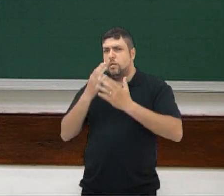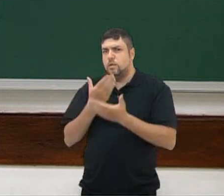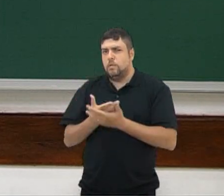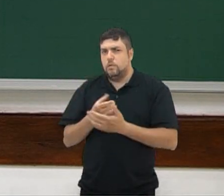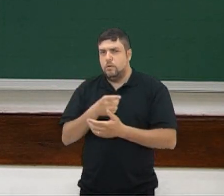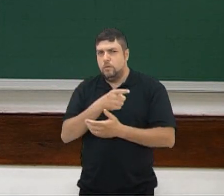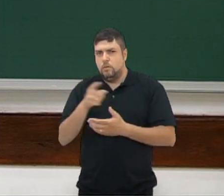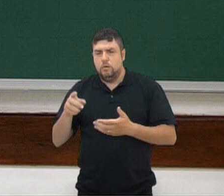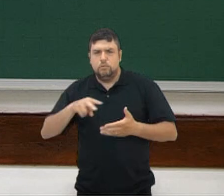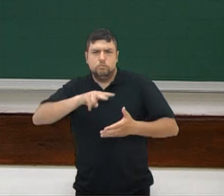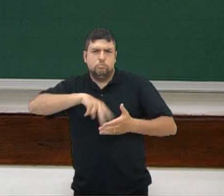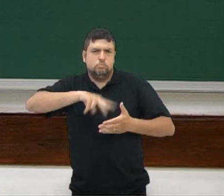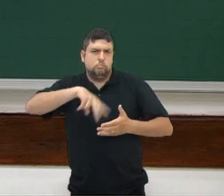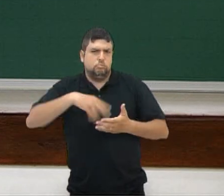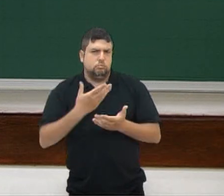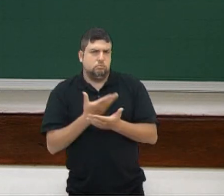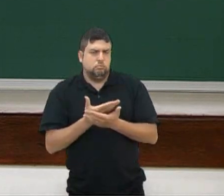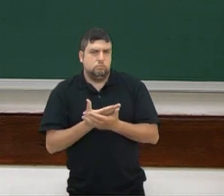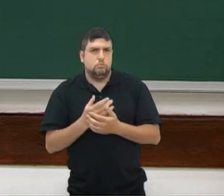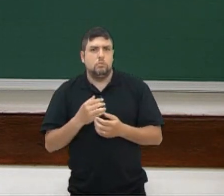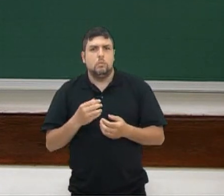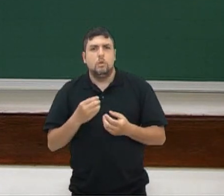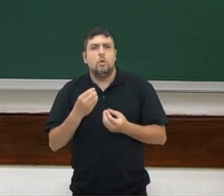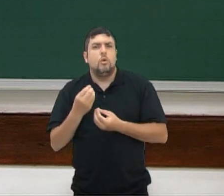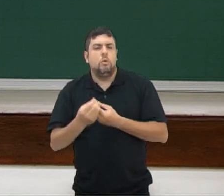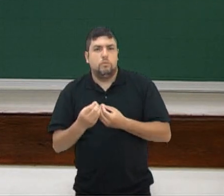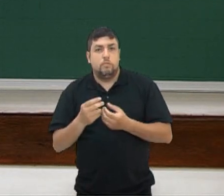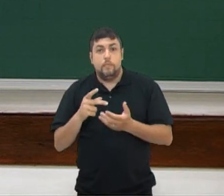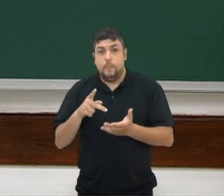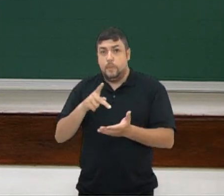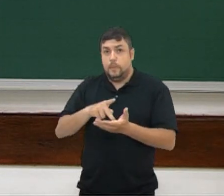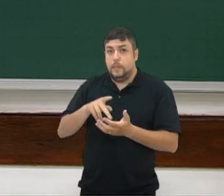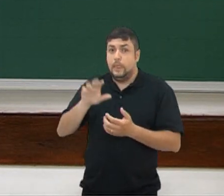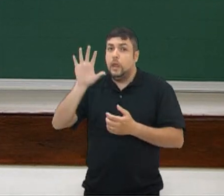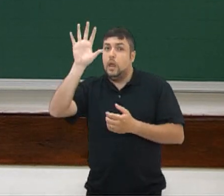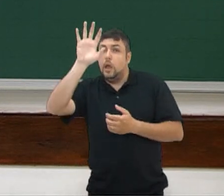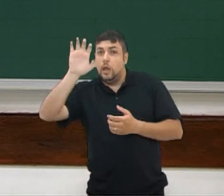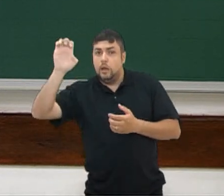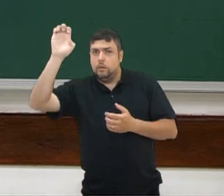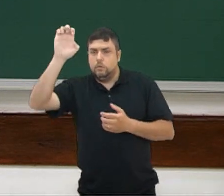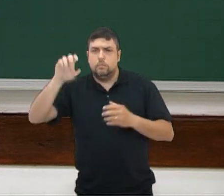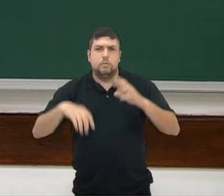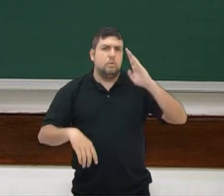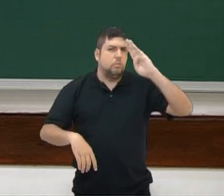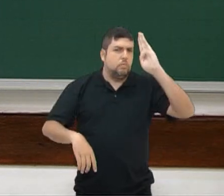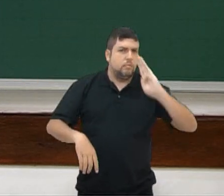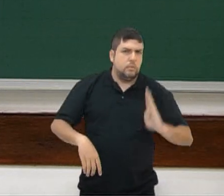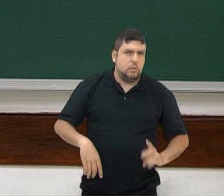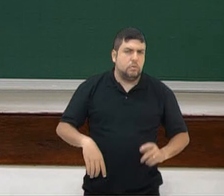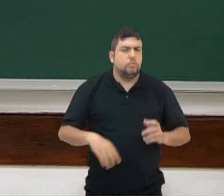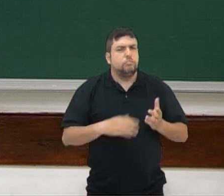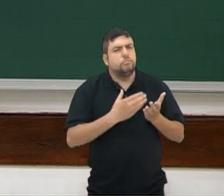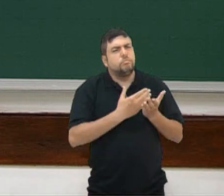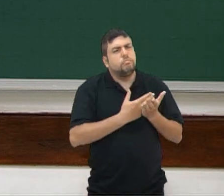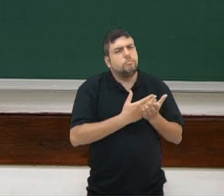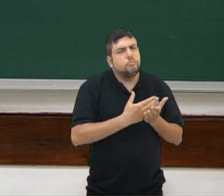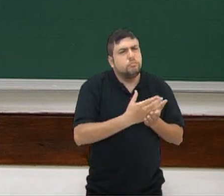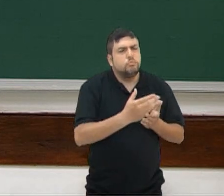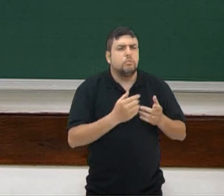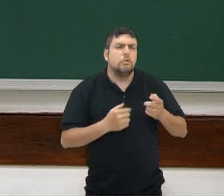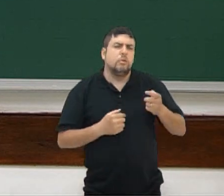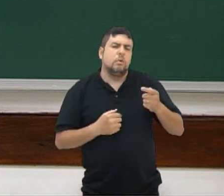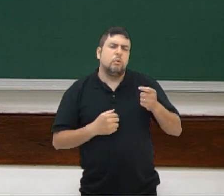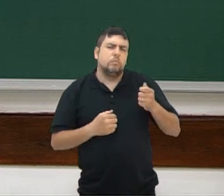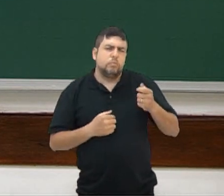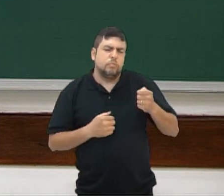normalmente as novidades vinham da Europa. O Brasil, né, estava começando ainda, por mais que já tivesse aí algumas centenas de